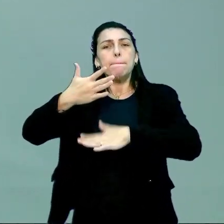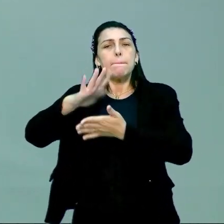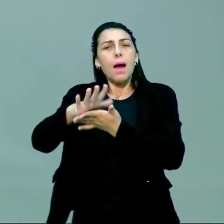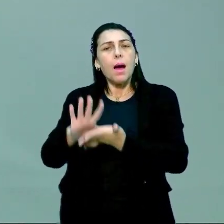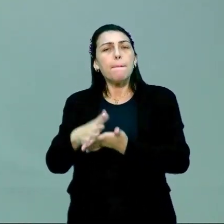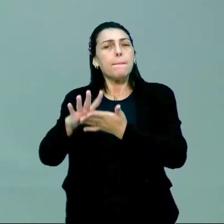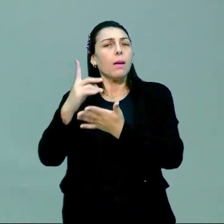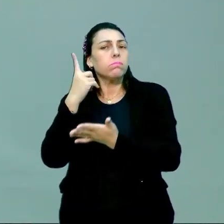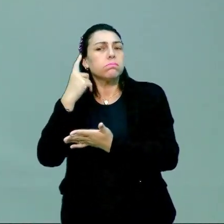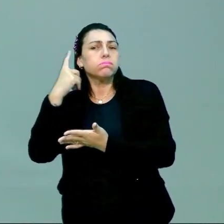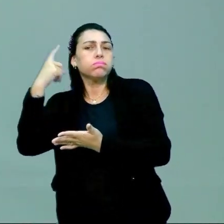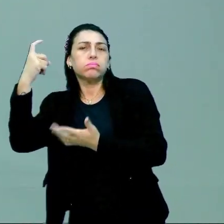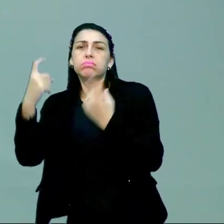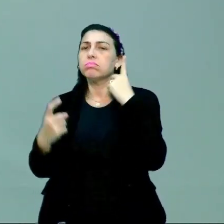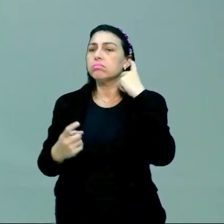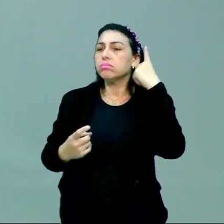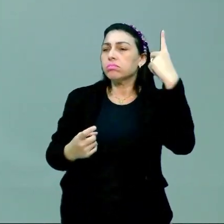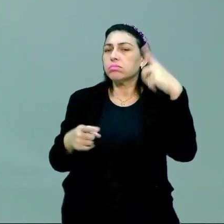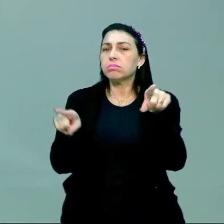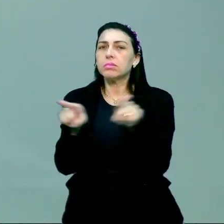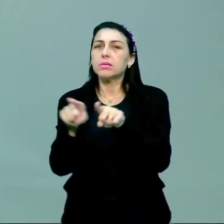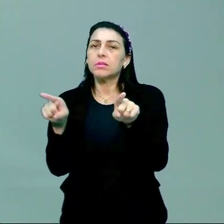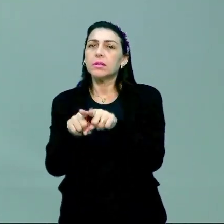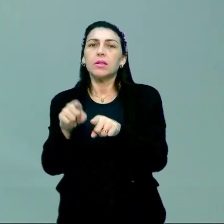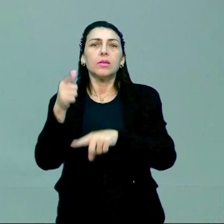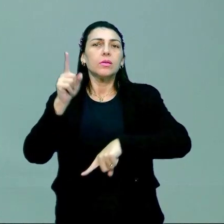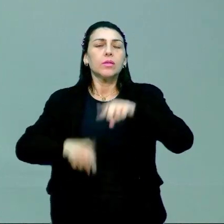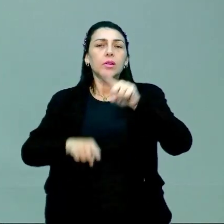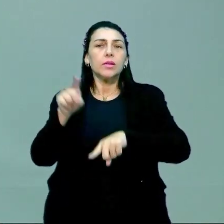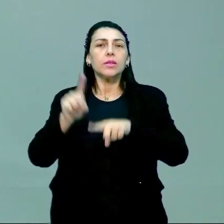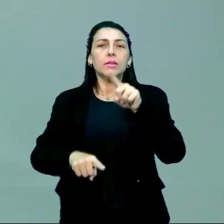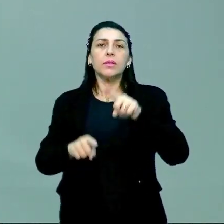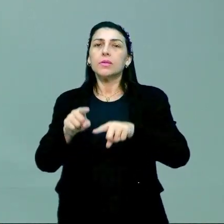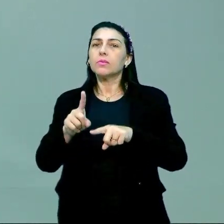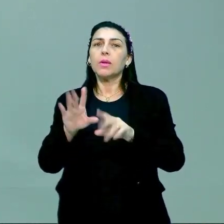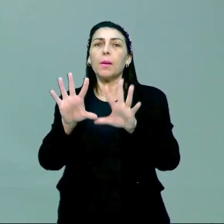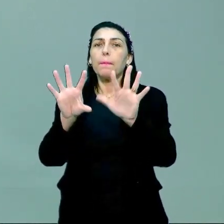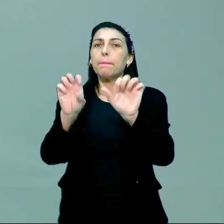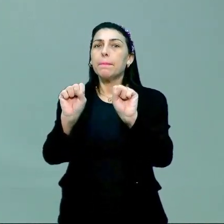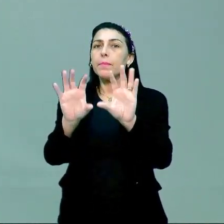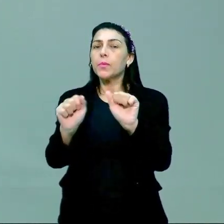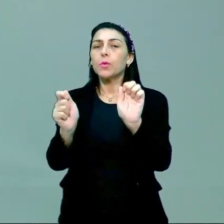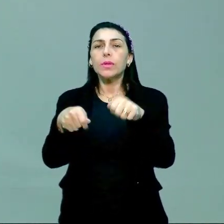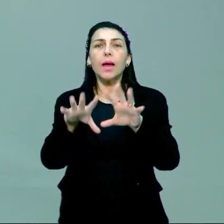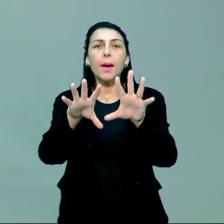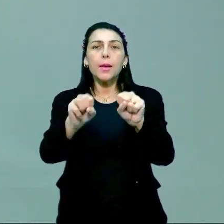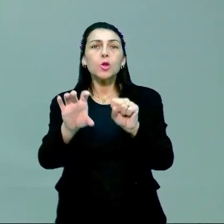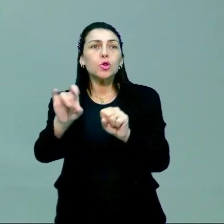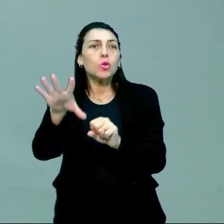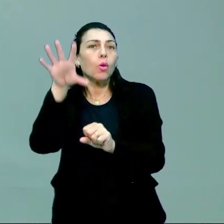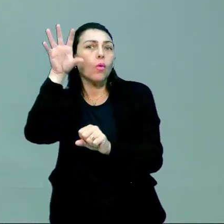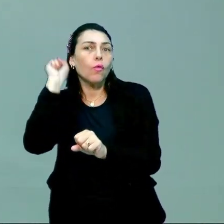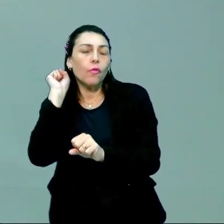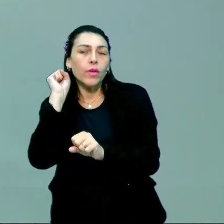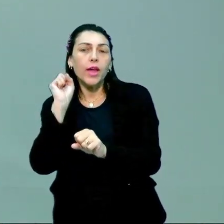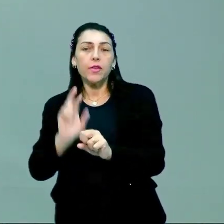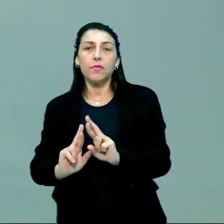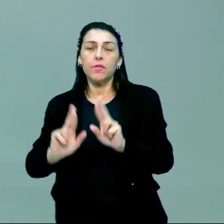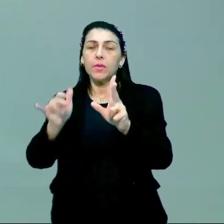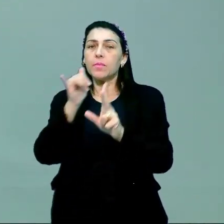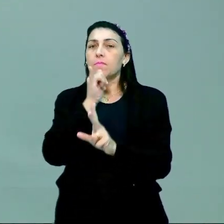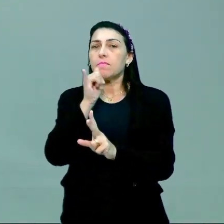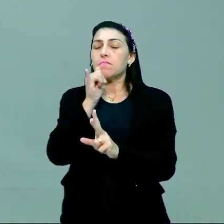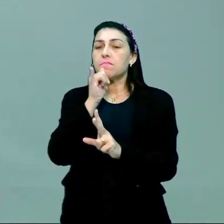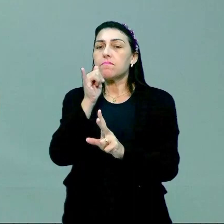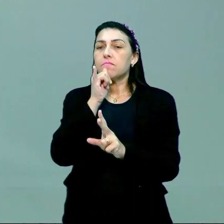os sons. Os sons é algo imaterial, não palpável, né? Eu não consigo pegar. É diferente, por exemplo, de